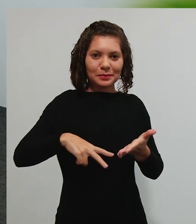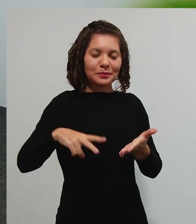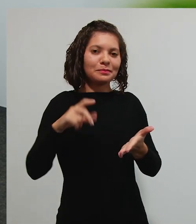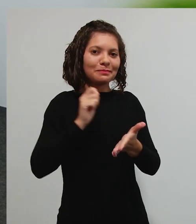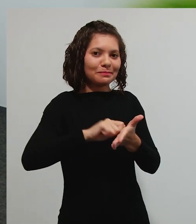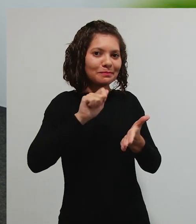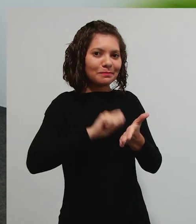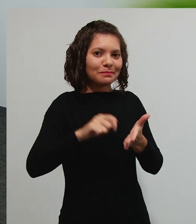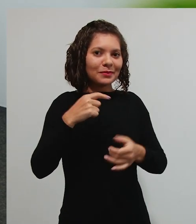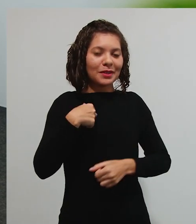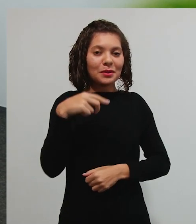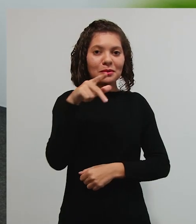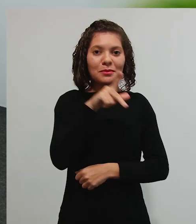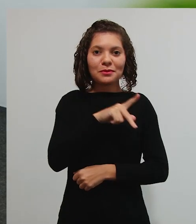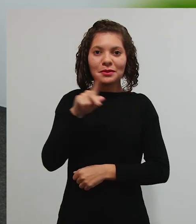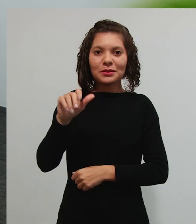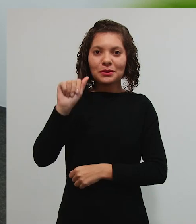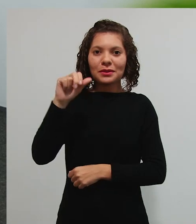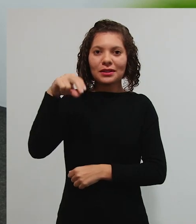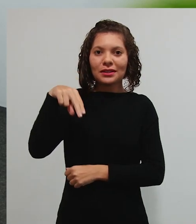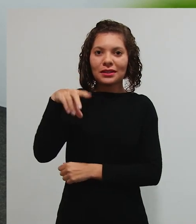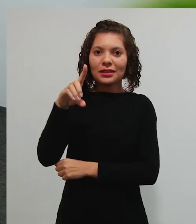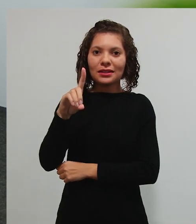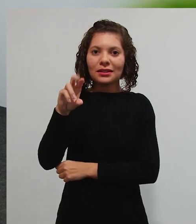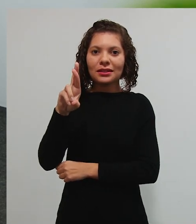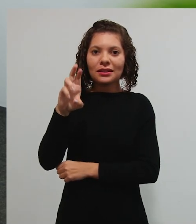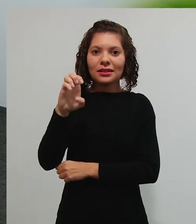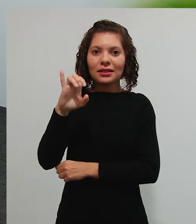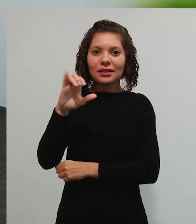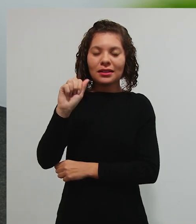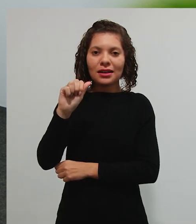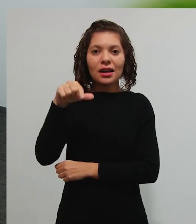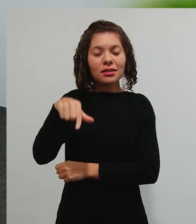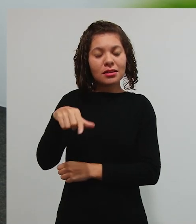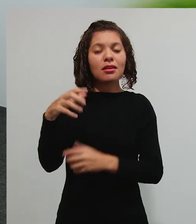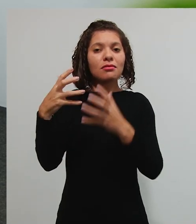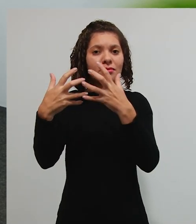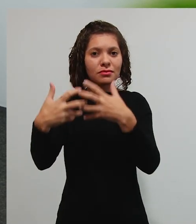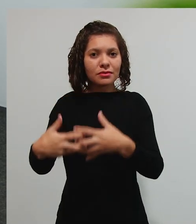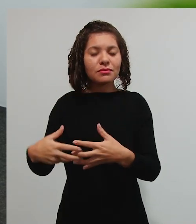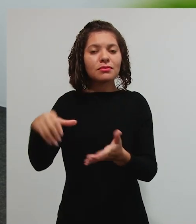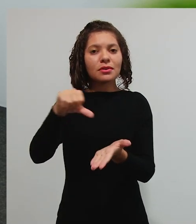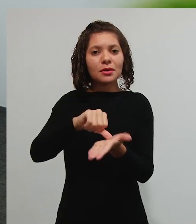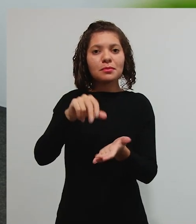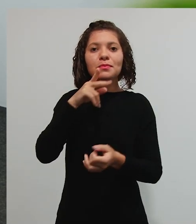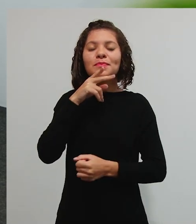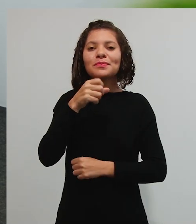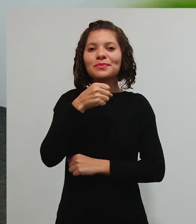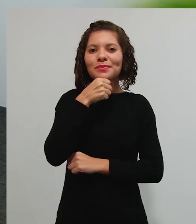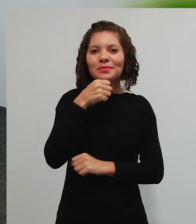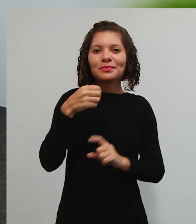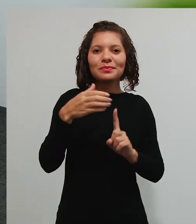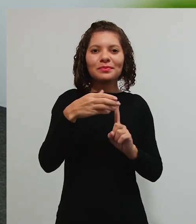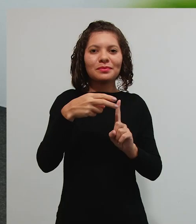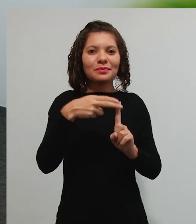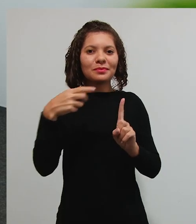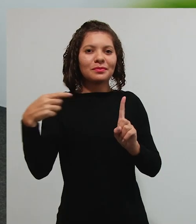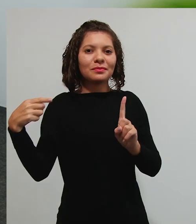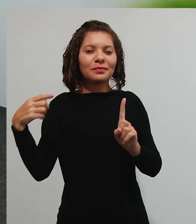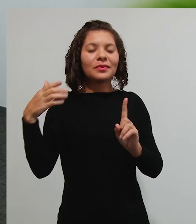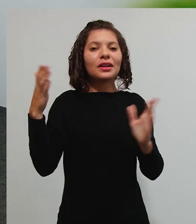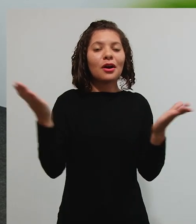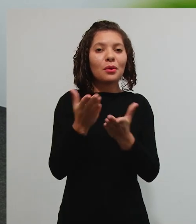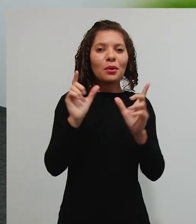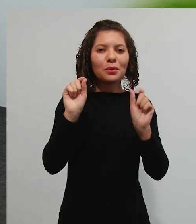Escrita. Eu sou André de Santos Oliveira, sou professora de Língua Portuguesa do IFRO Campus Porto Velho, Zona Norte, e neste momento eu farei